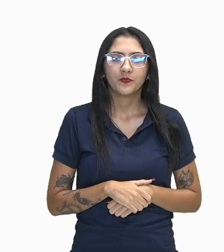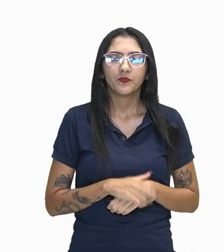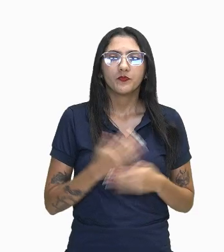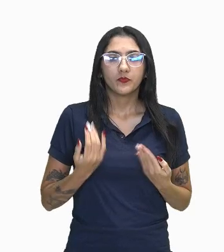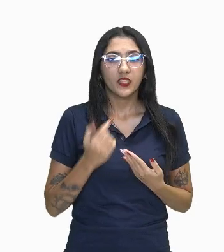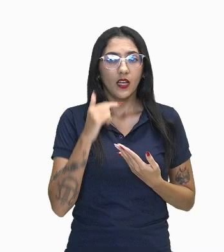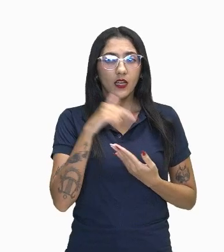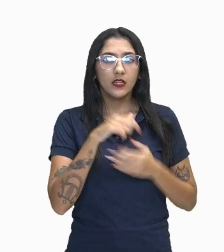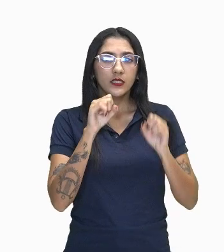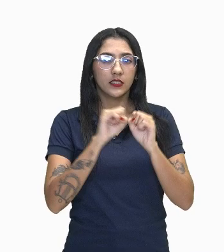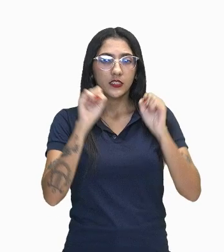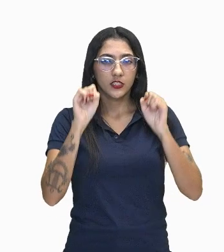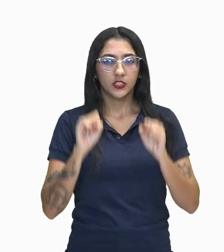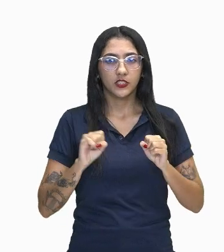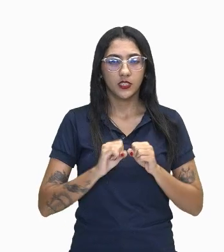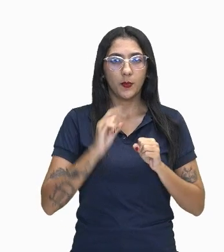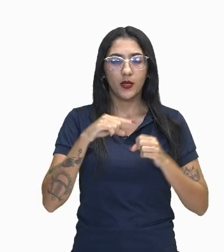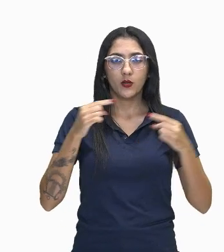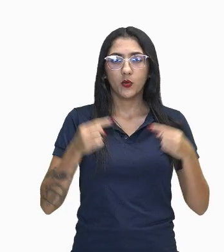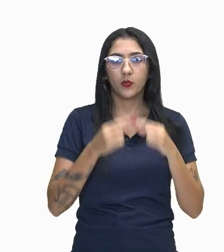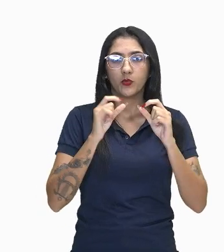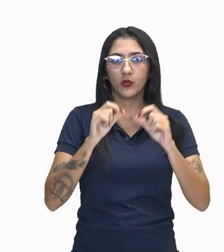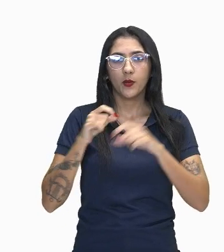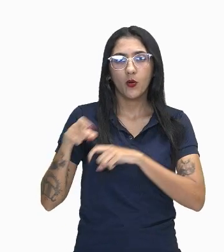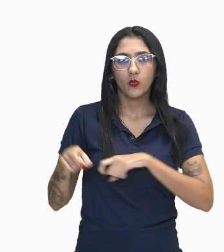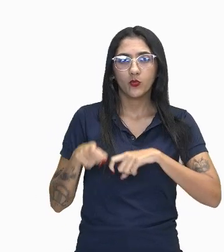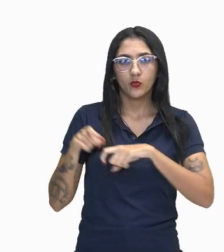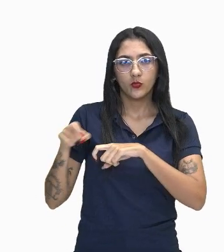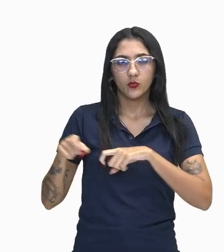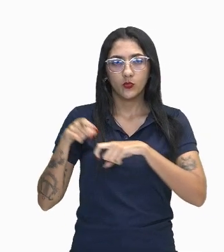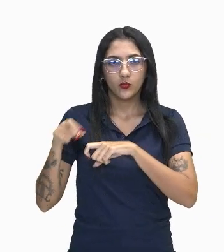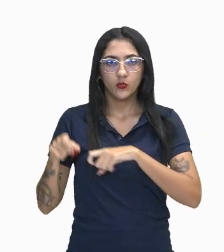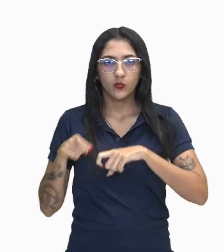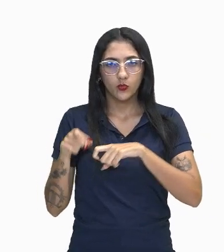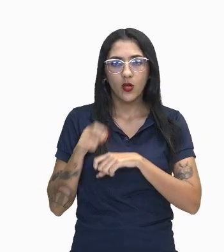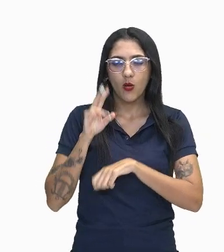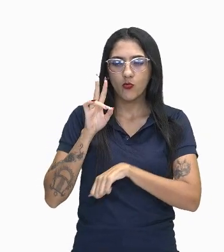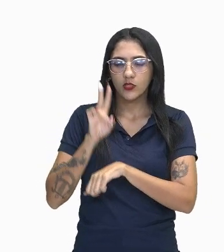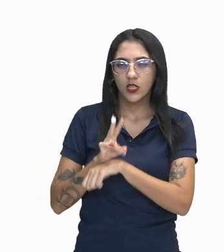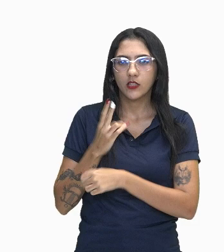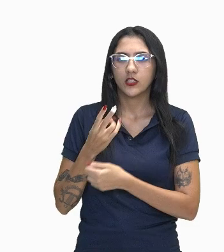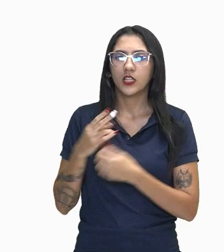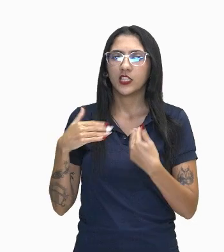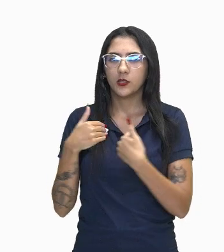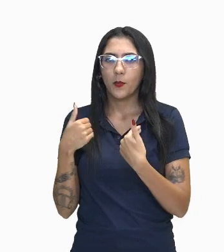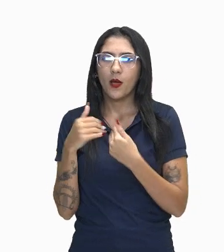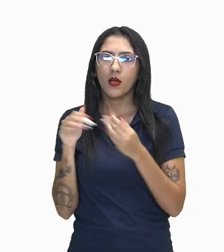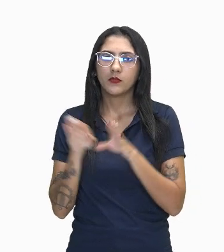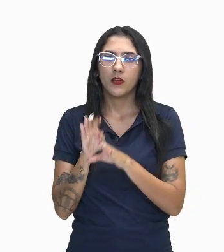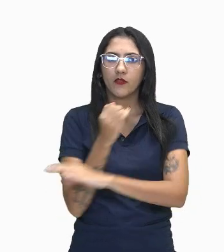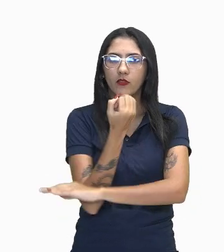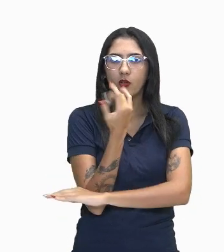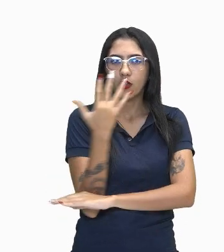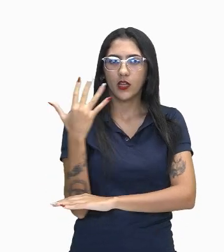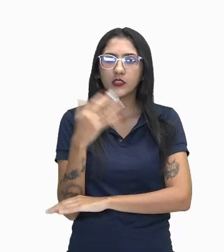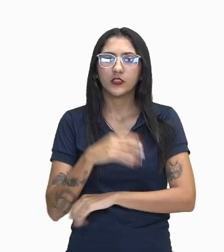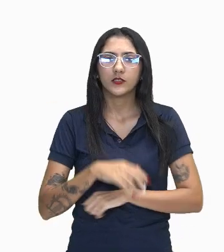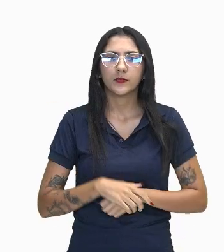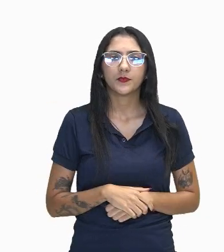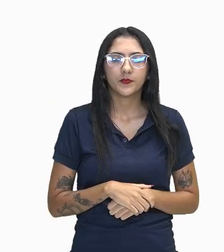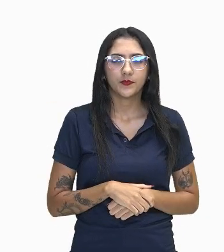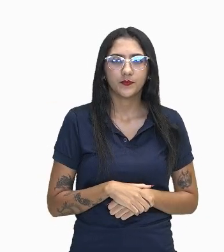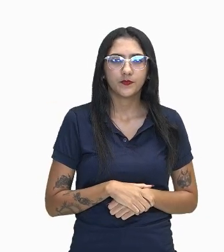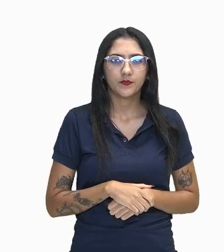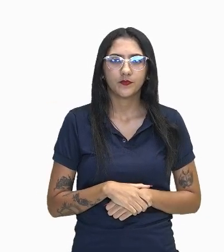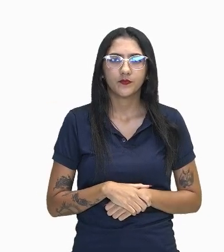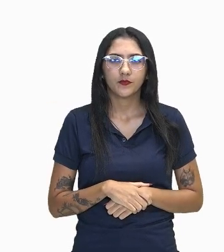acaba envolvendo o quê? A agricultura, a pecuária e a floresta, com a implantação geralmente feita pelo quê? pelo